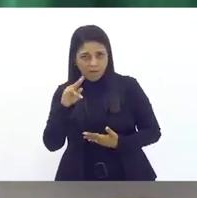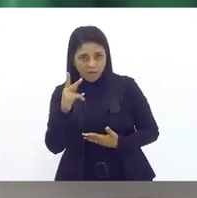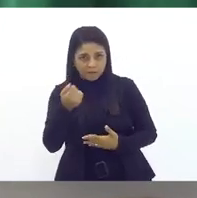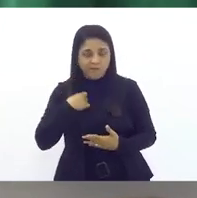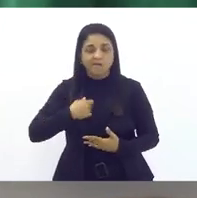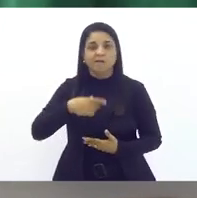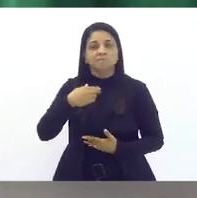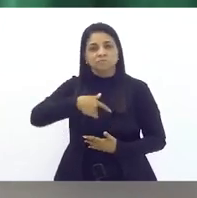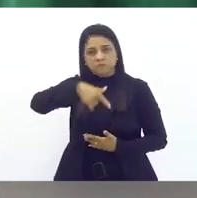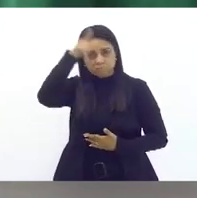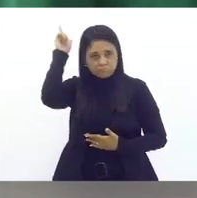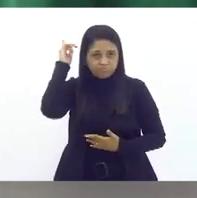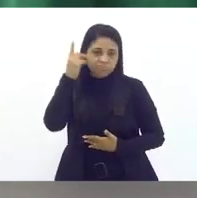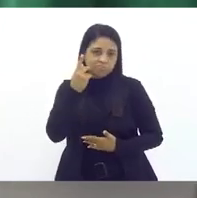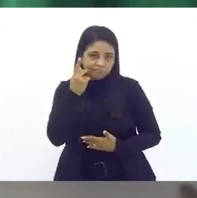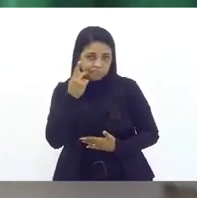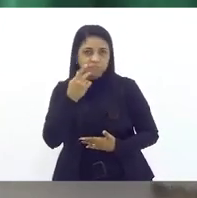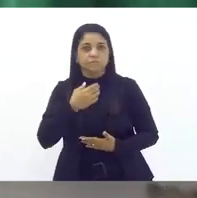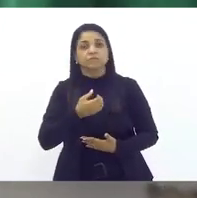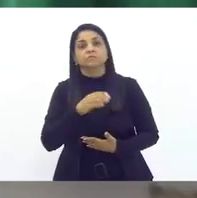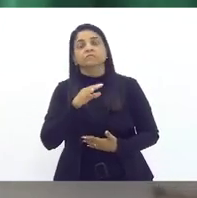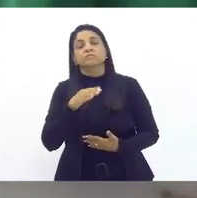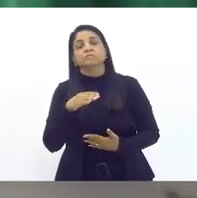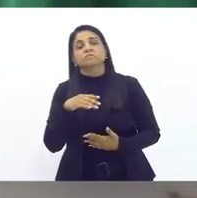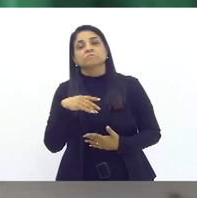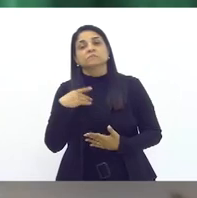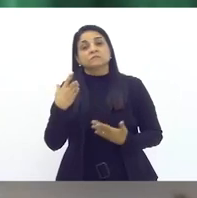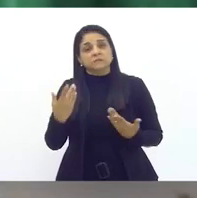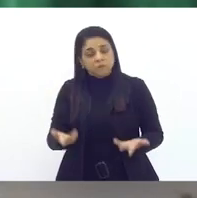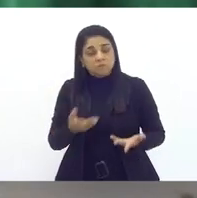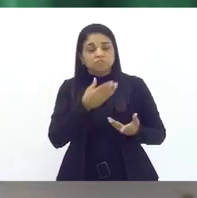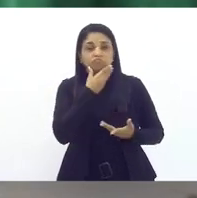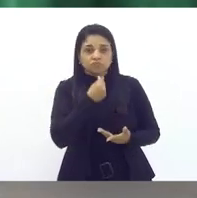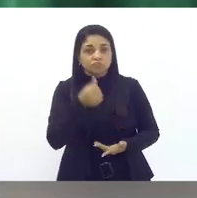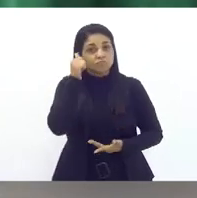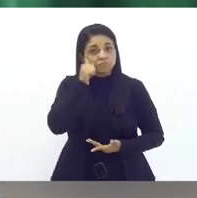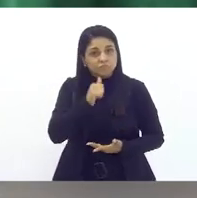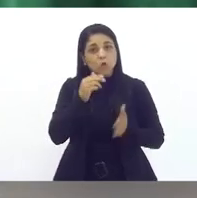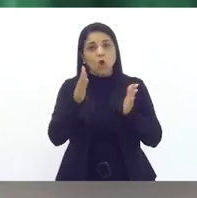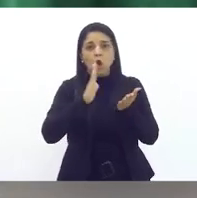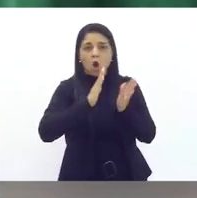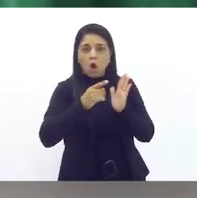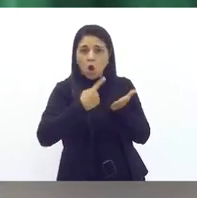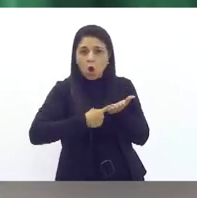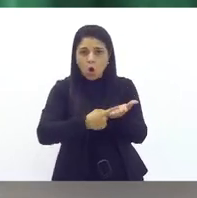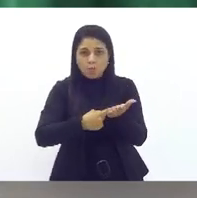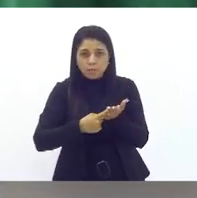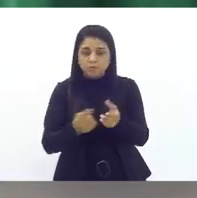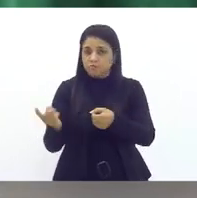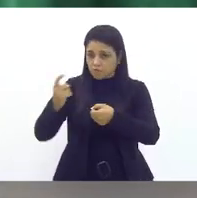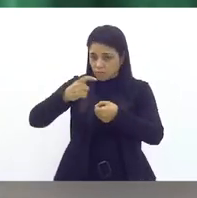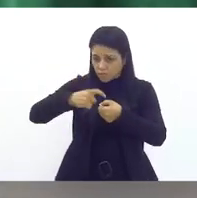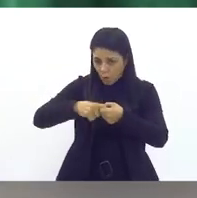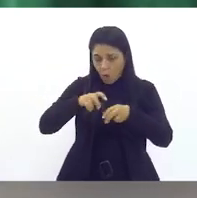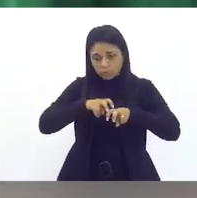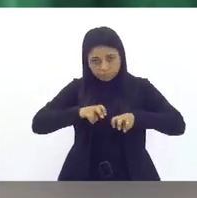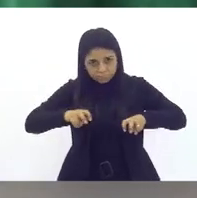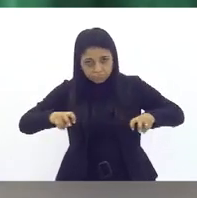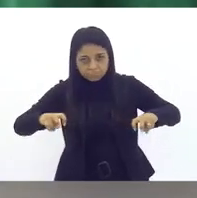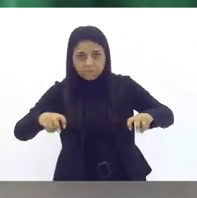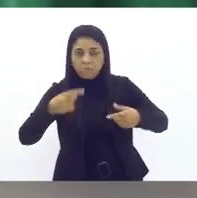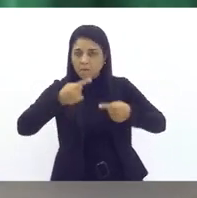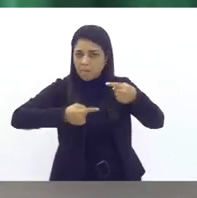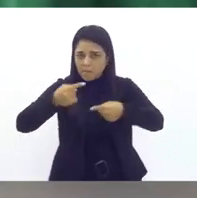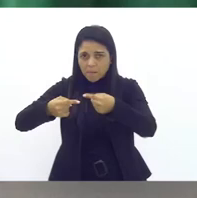Luiz Paulo, André Ferraz, senhoras e senhores, fica aqui o compromisso, a mesa de negociações vai ser retomada ainda esse mês, da